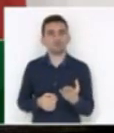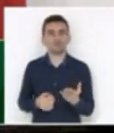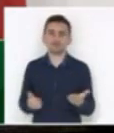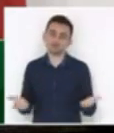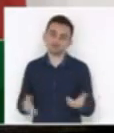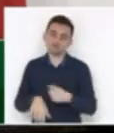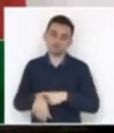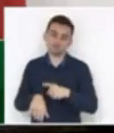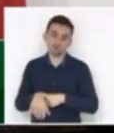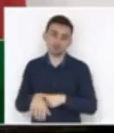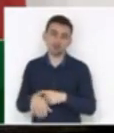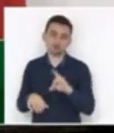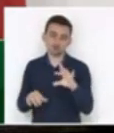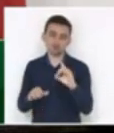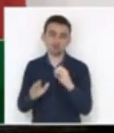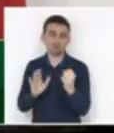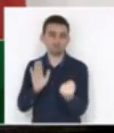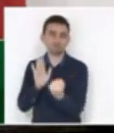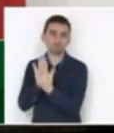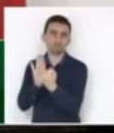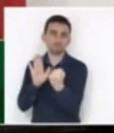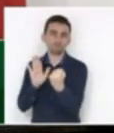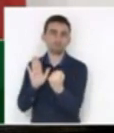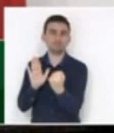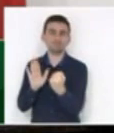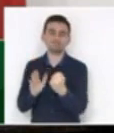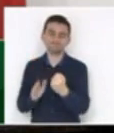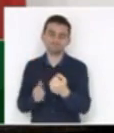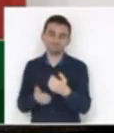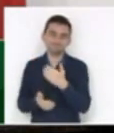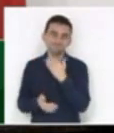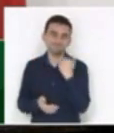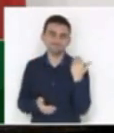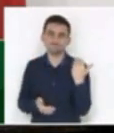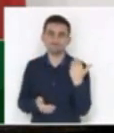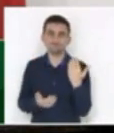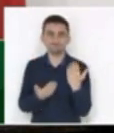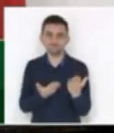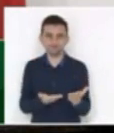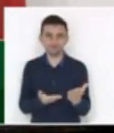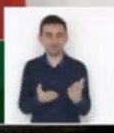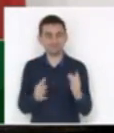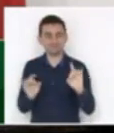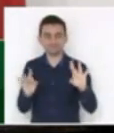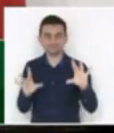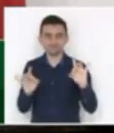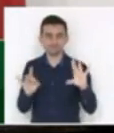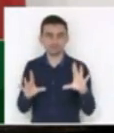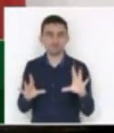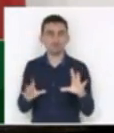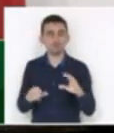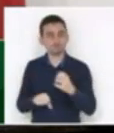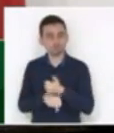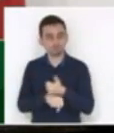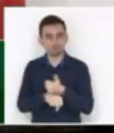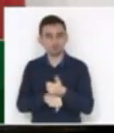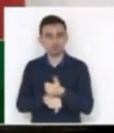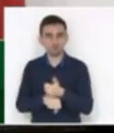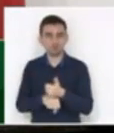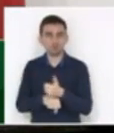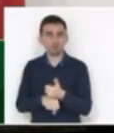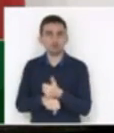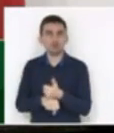fazer esse registro da perda, né, dessa pessoa maravilhosa, acima de tudo um profissional, como também dos